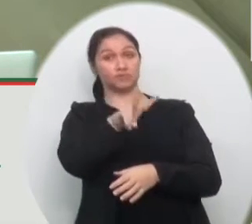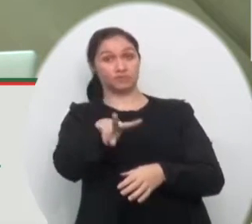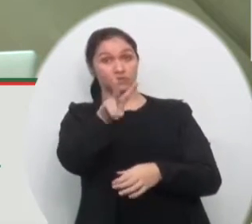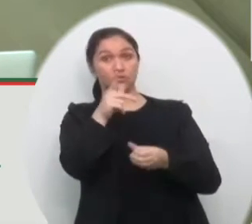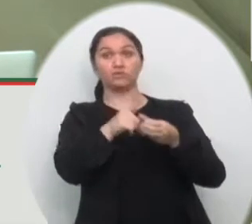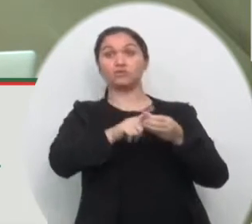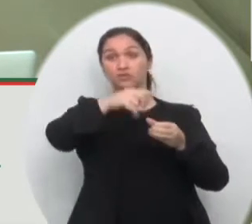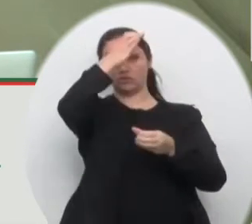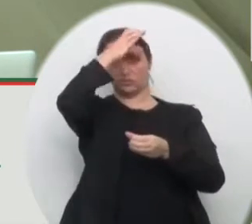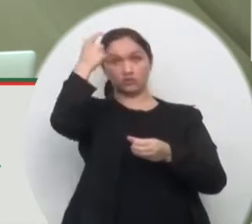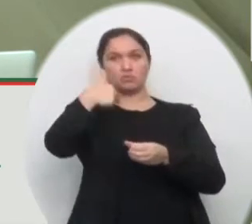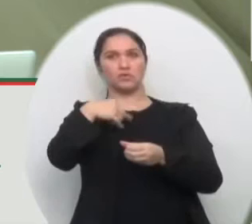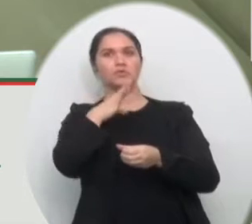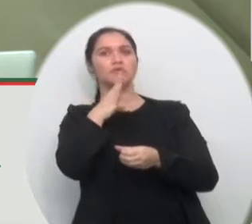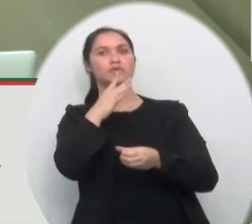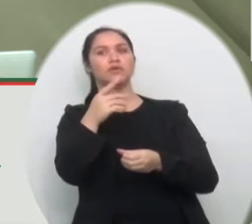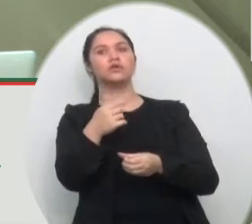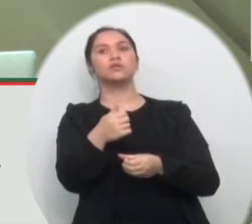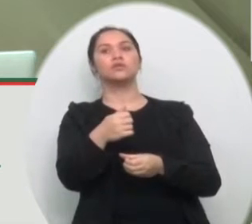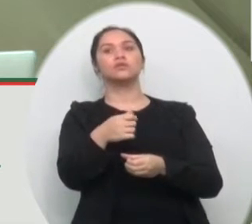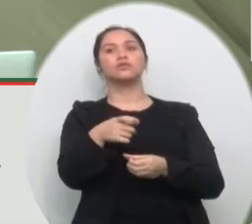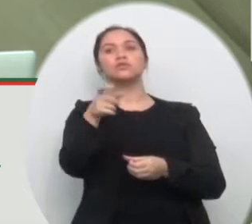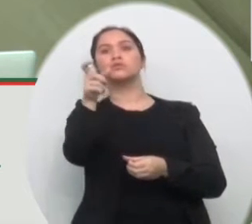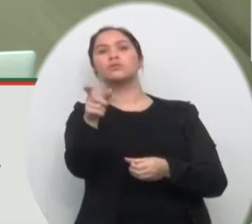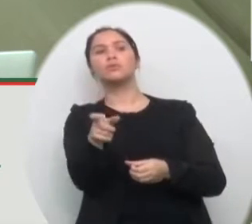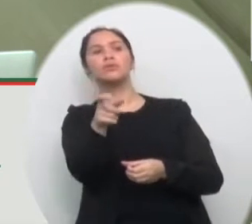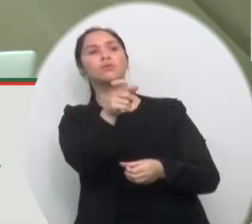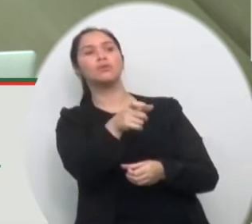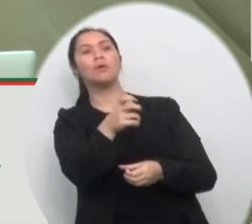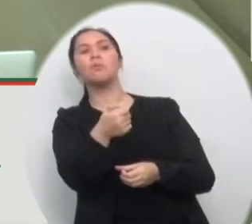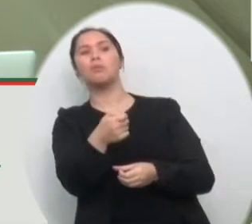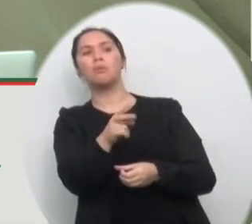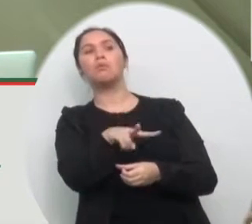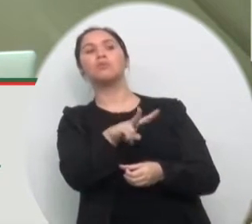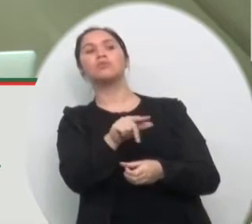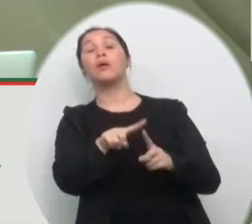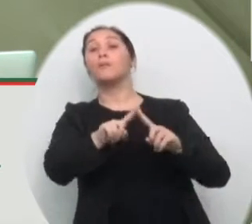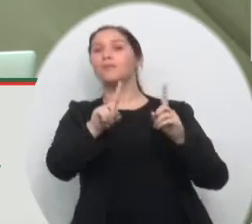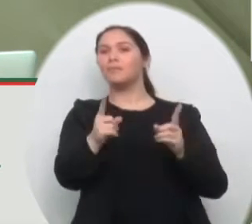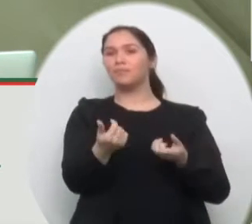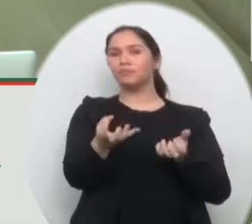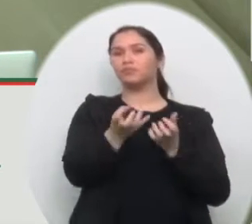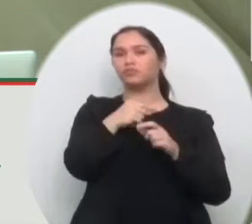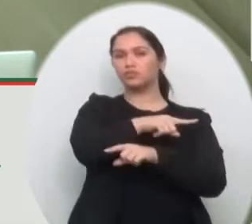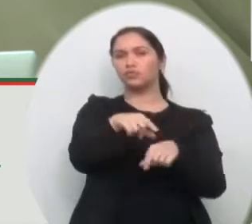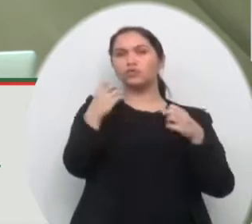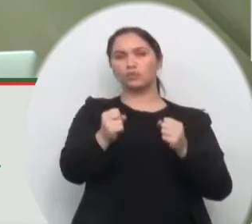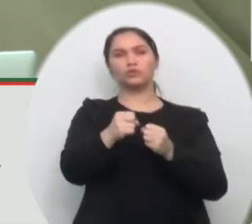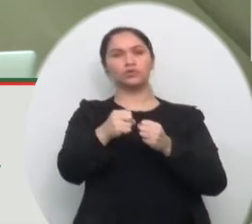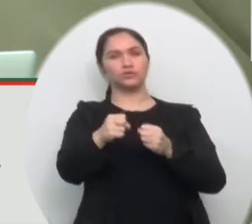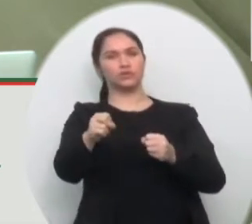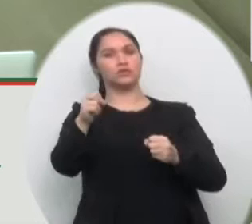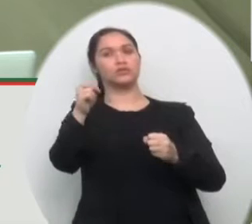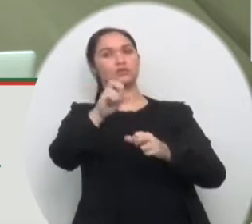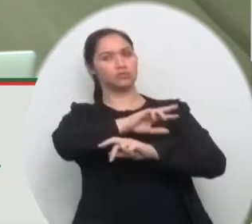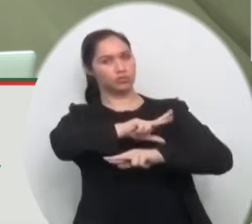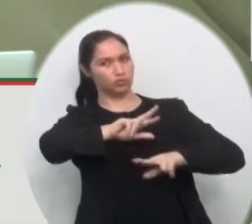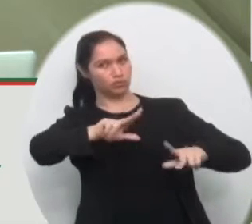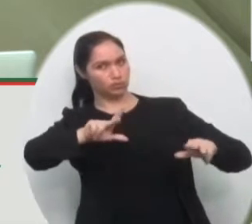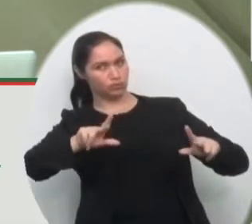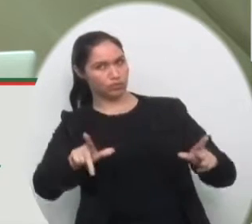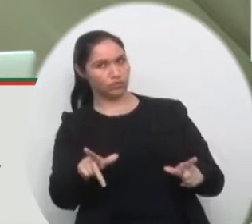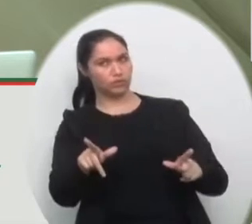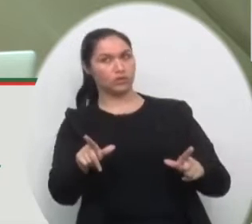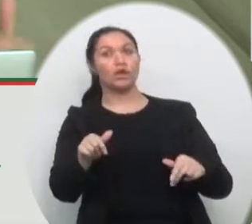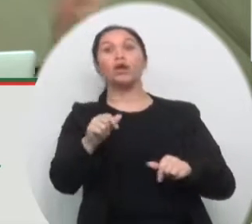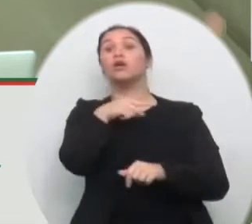né? Mas eu acho que vocês têm que começar a fazer a diferença. E a diferença é